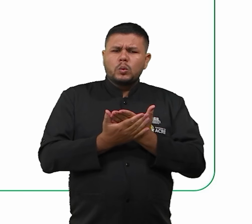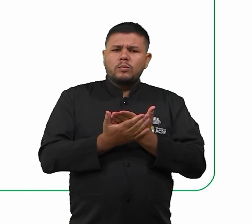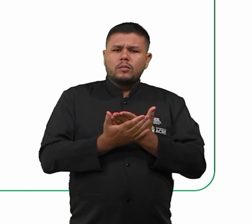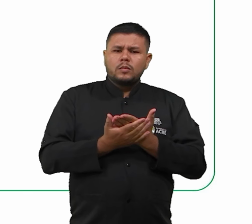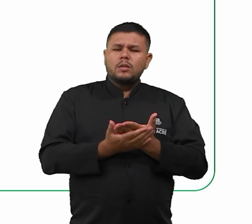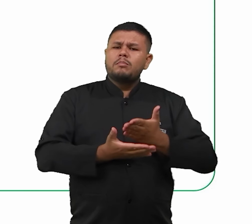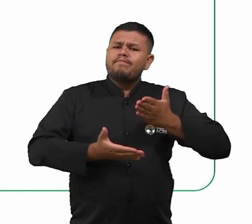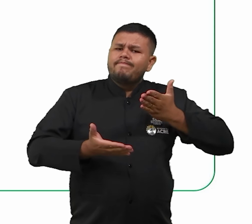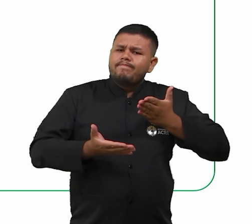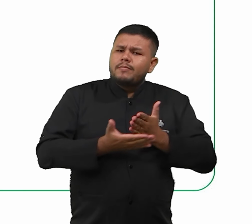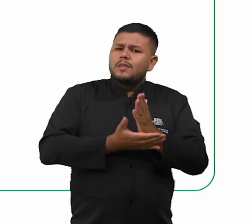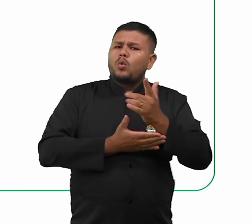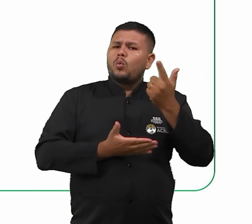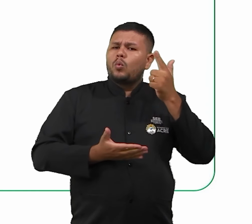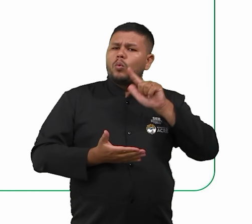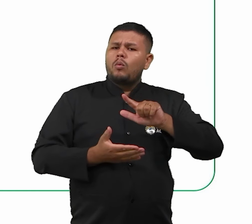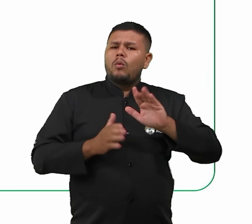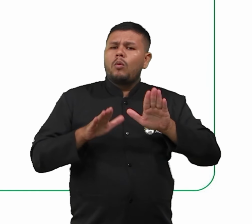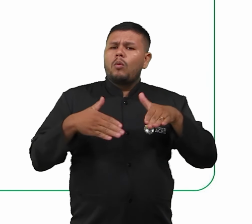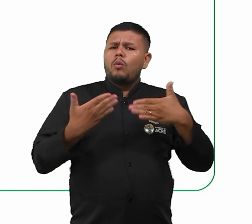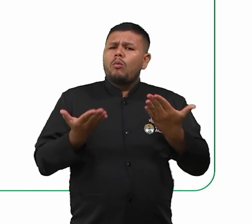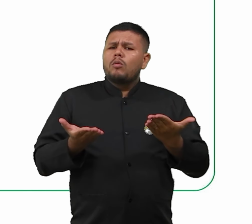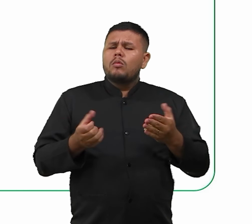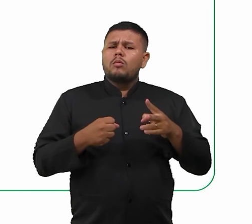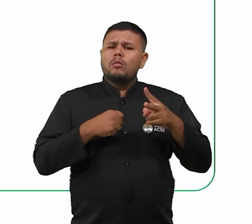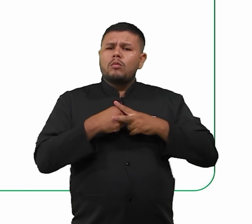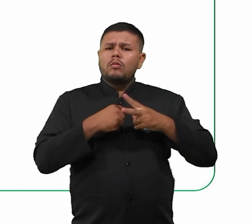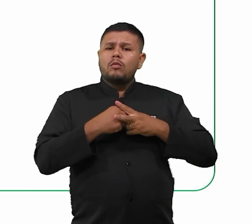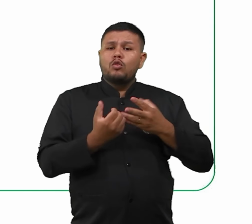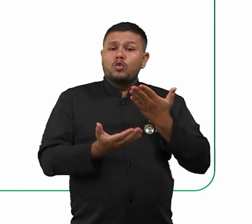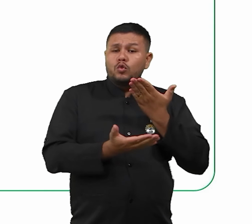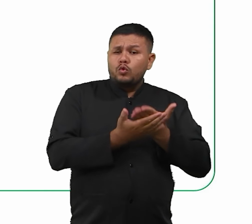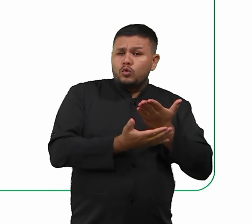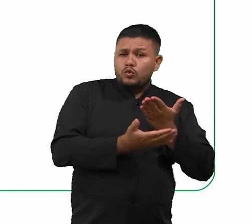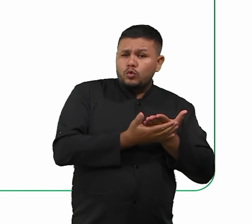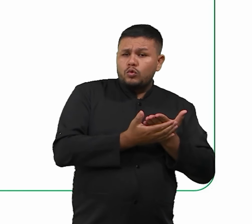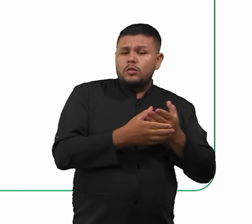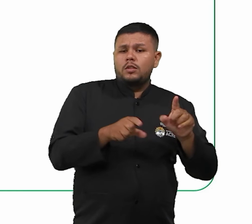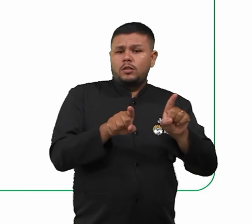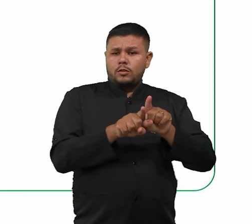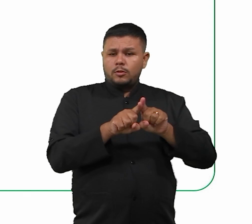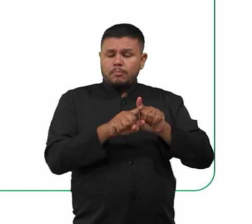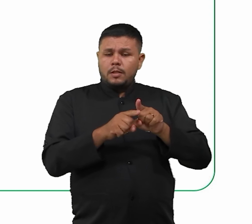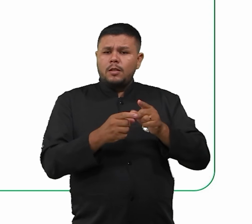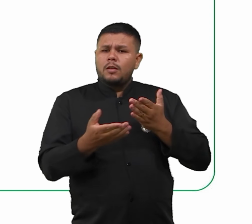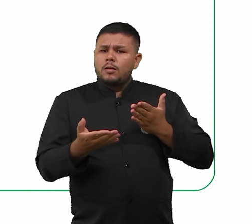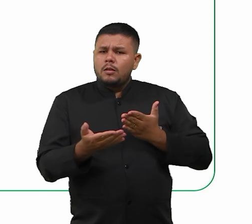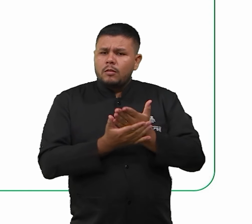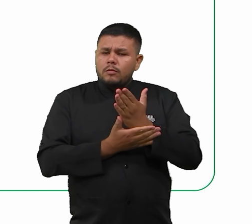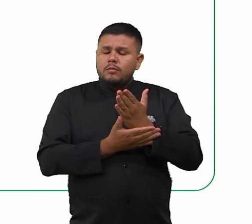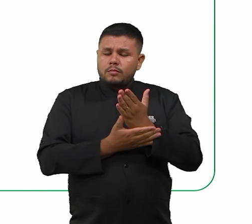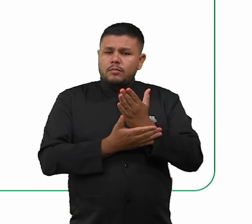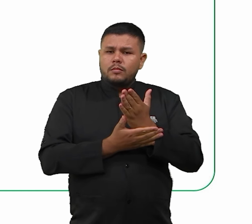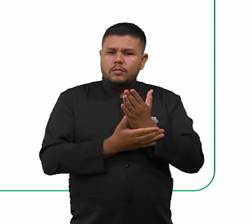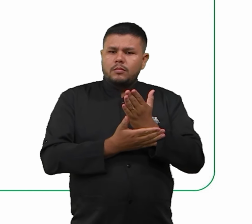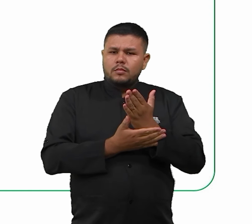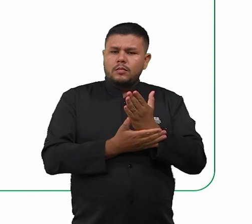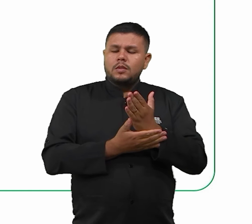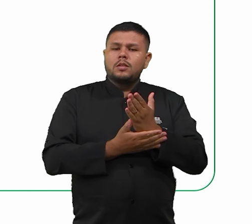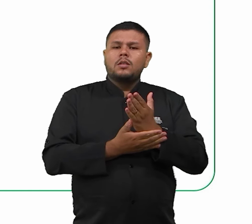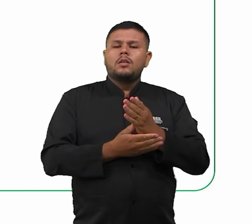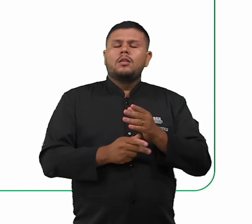eu passasse. Quais são os verbos? Estudar, passar. Então, eu tenho um período composto. Qual